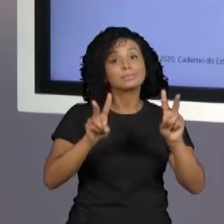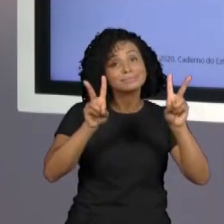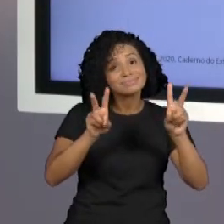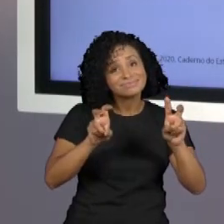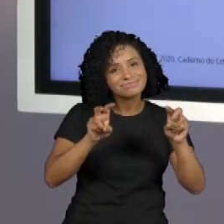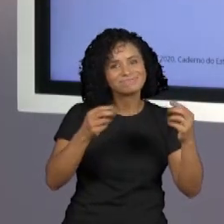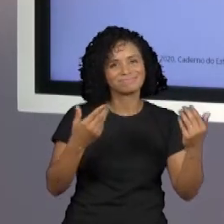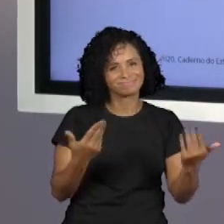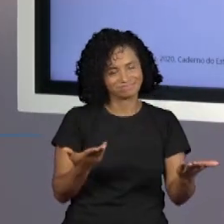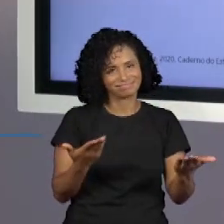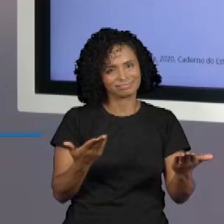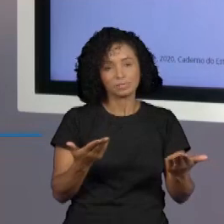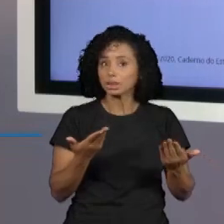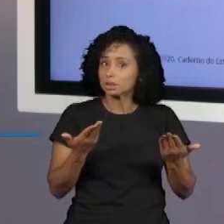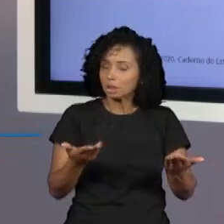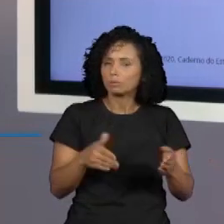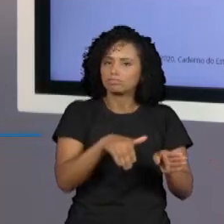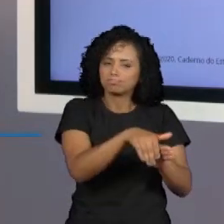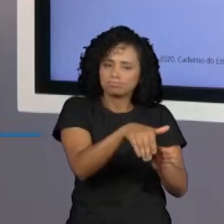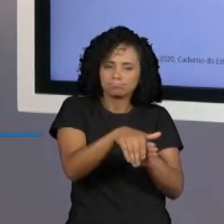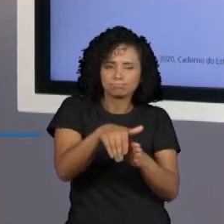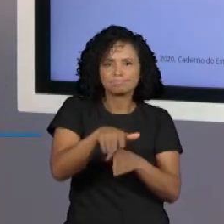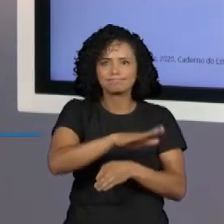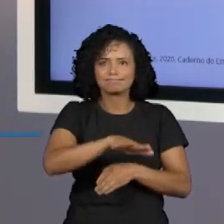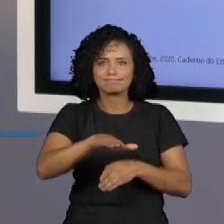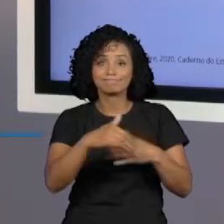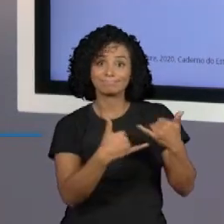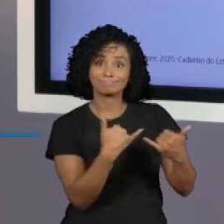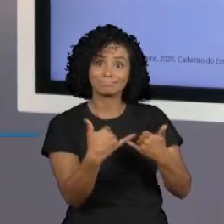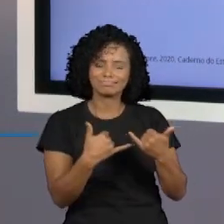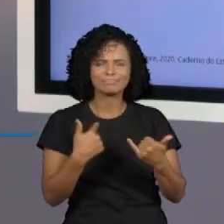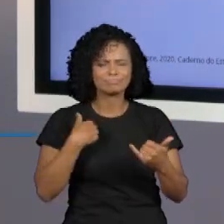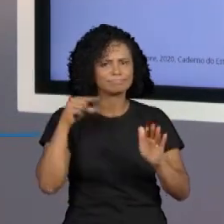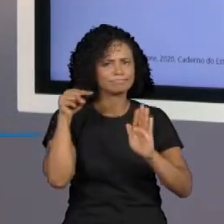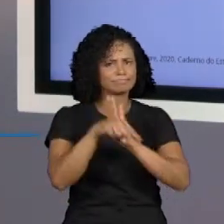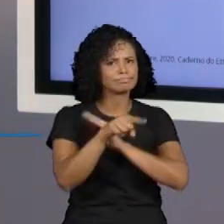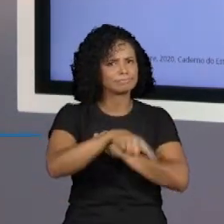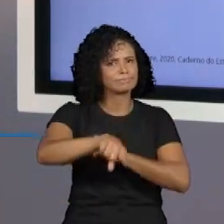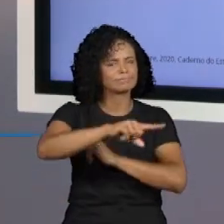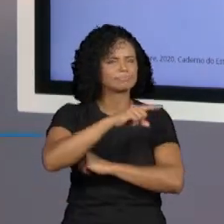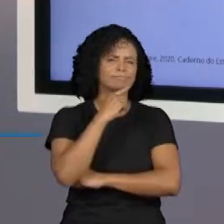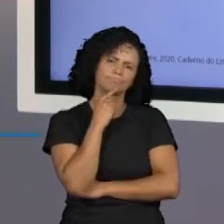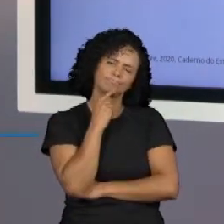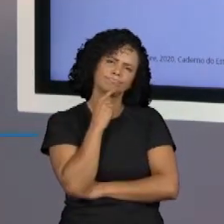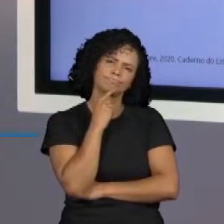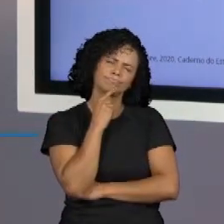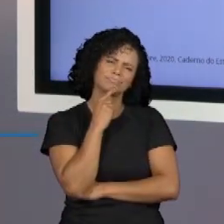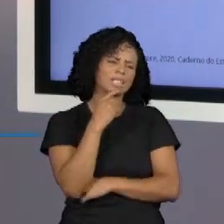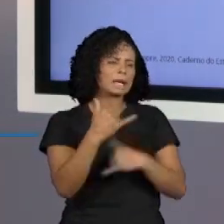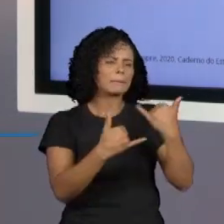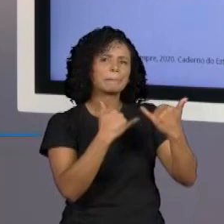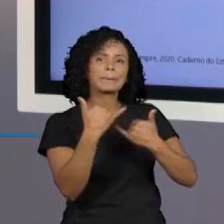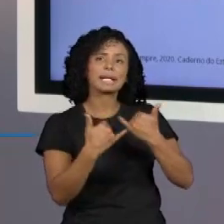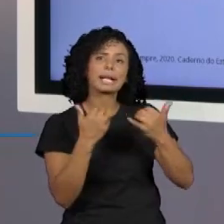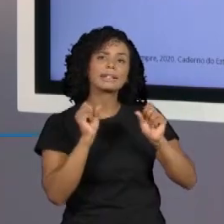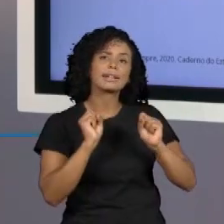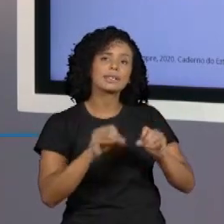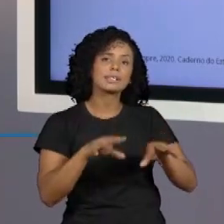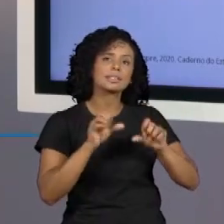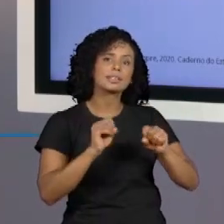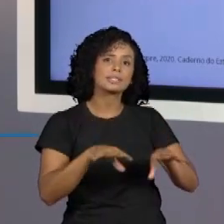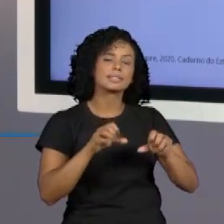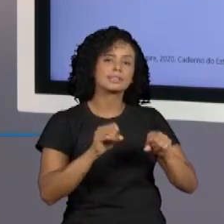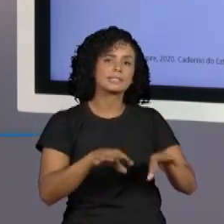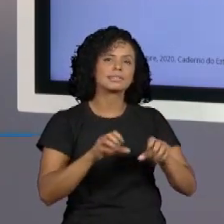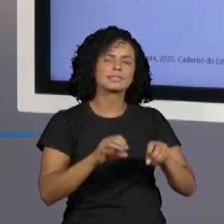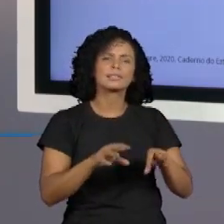finalidade do texto, que é ensinar uma brincadeira, eu pergunto para vocês, qual brincadeira está sendo ensinada? Está